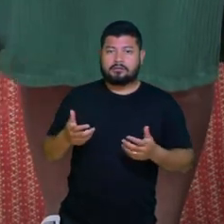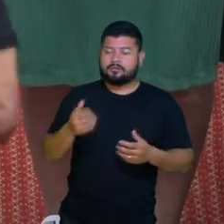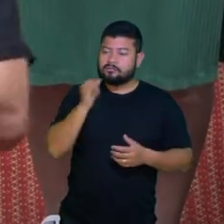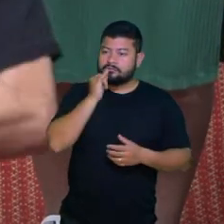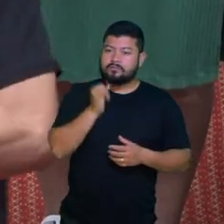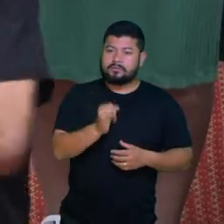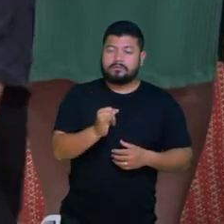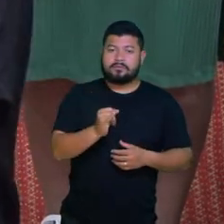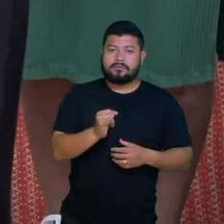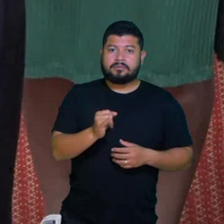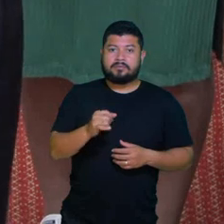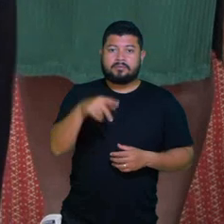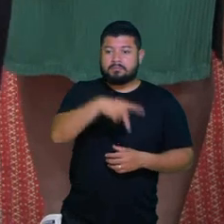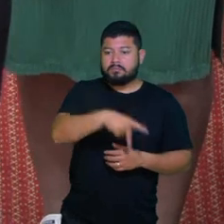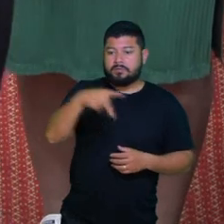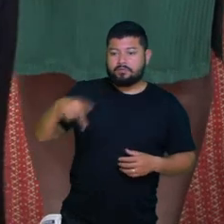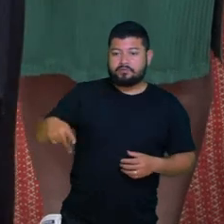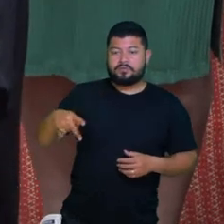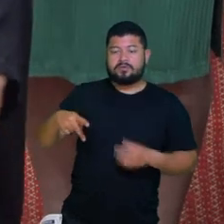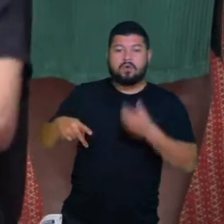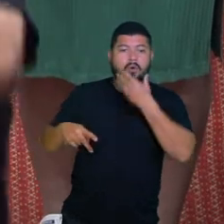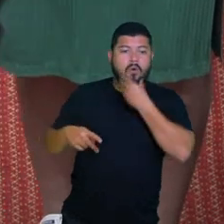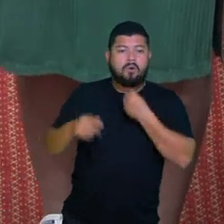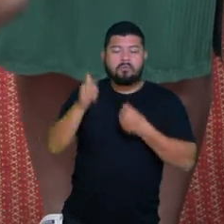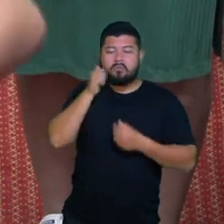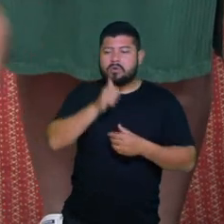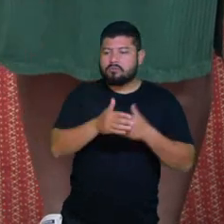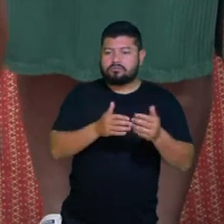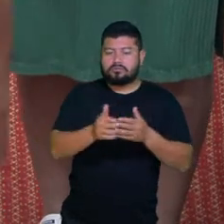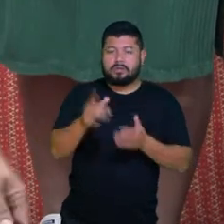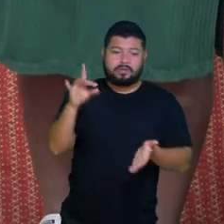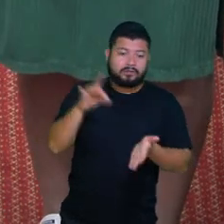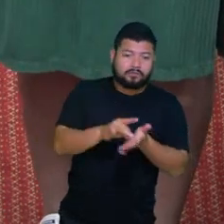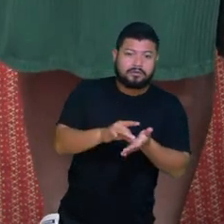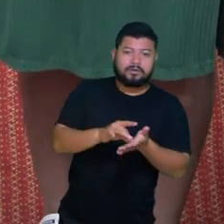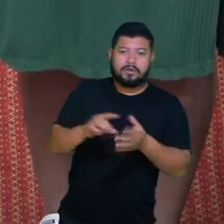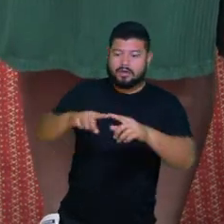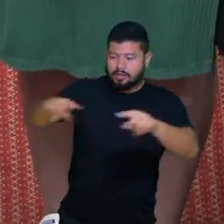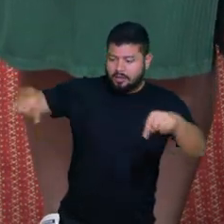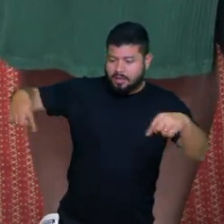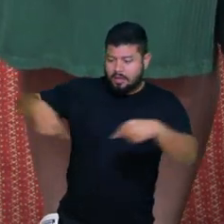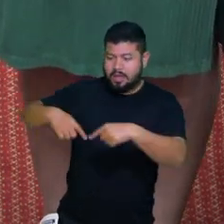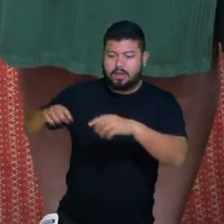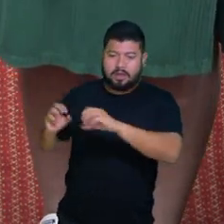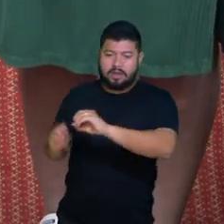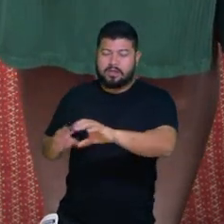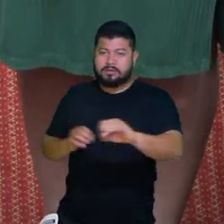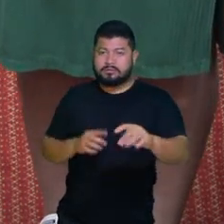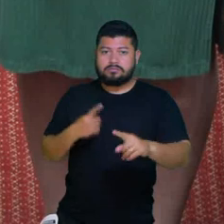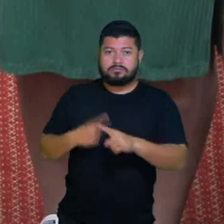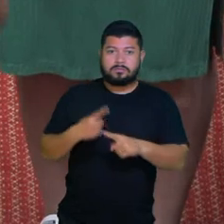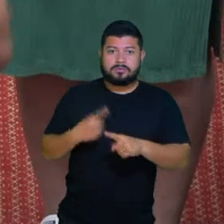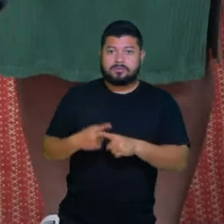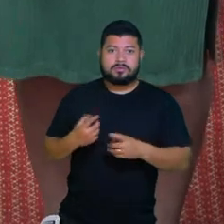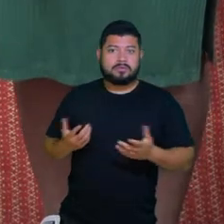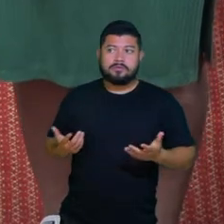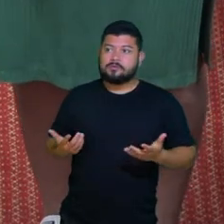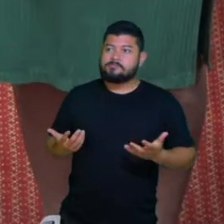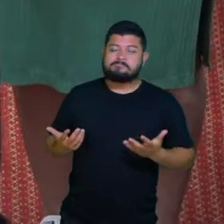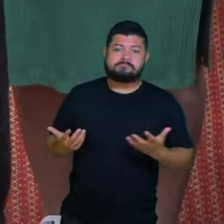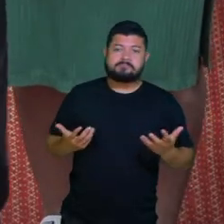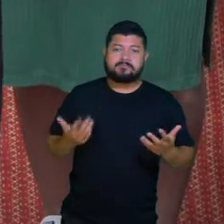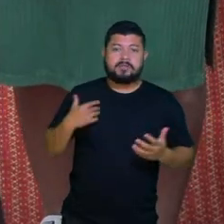esse professor Essa professora real que está dentro dessa sala de aula porque é incrível há uma